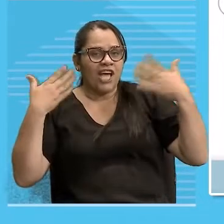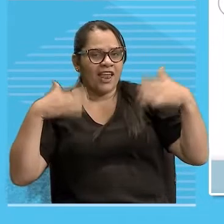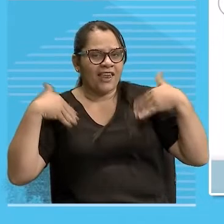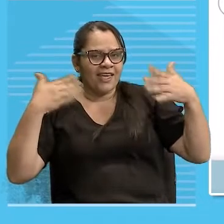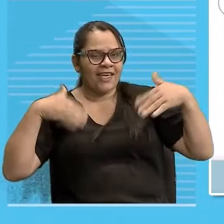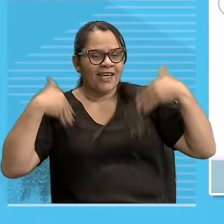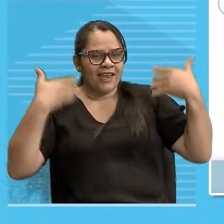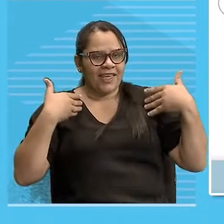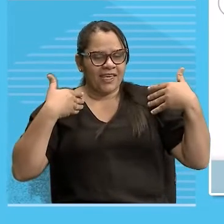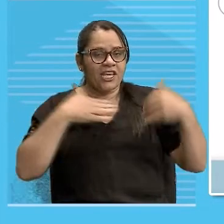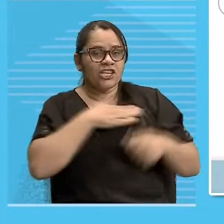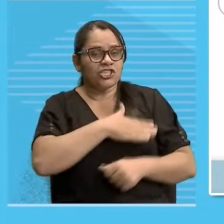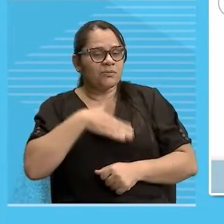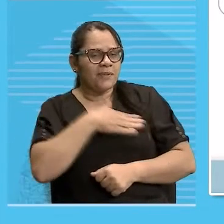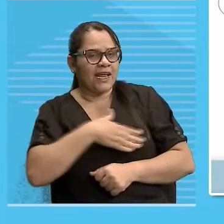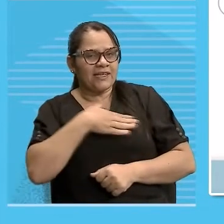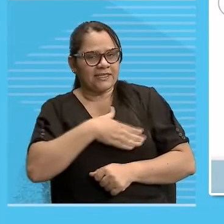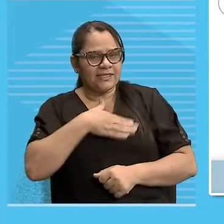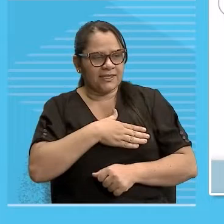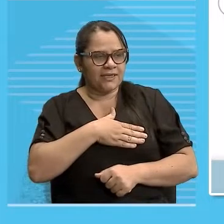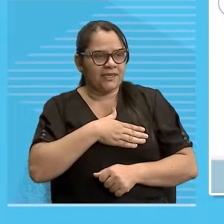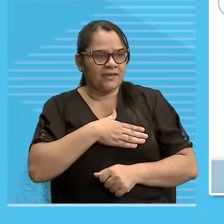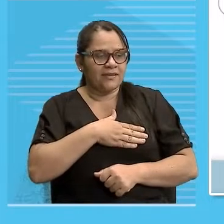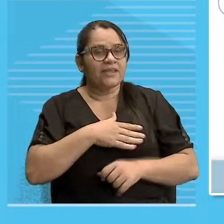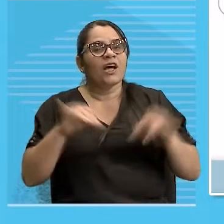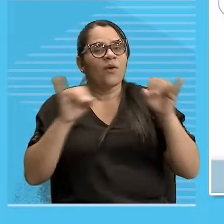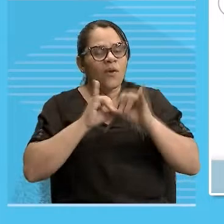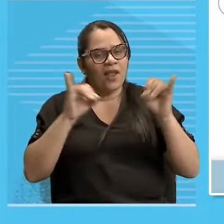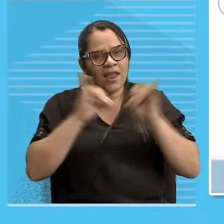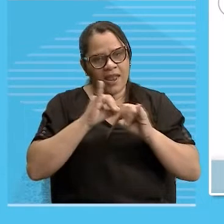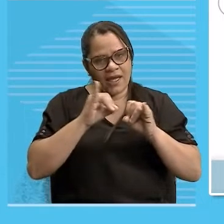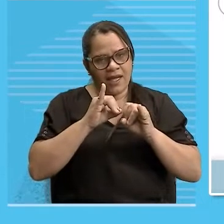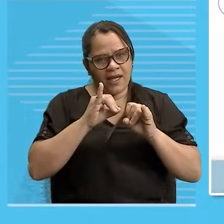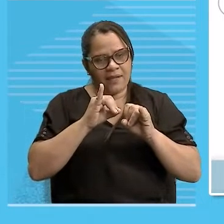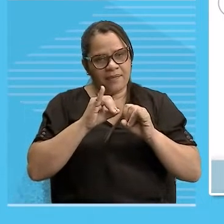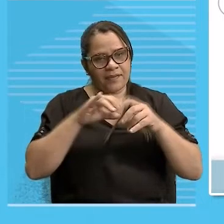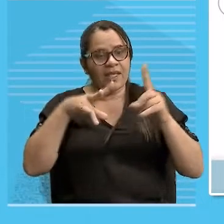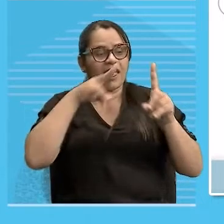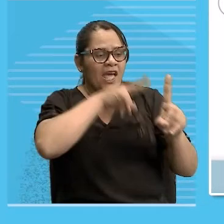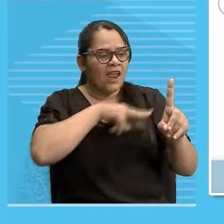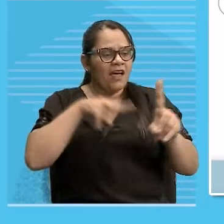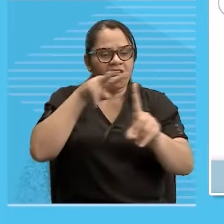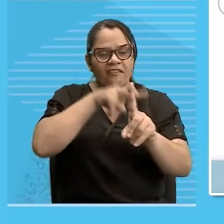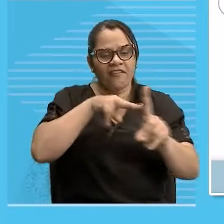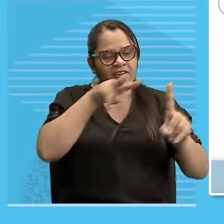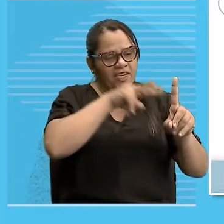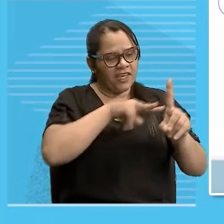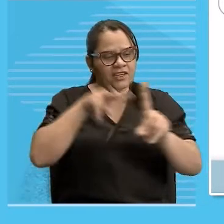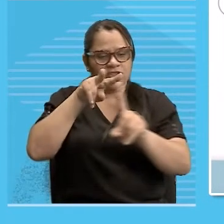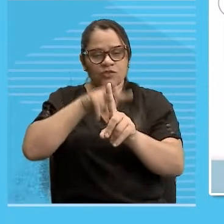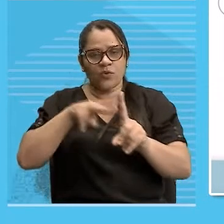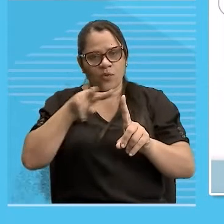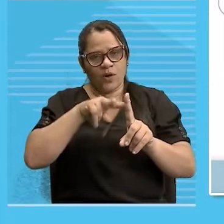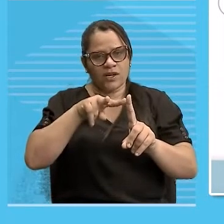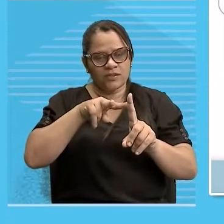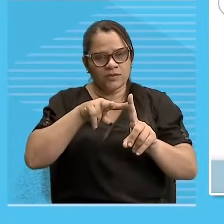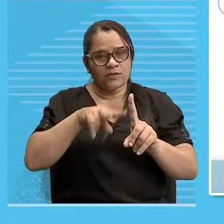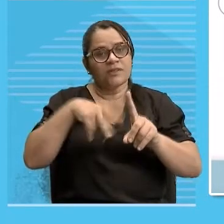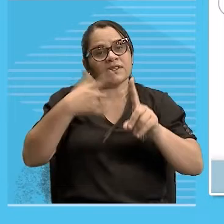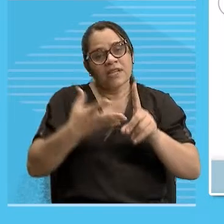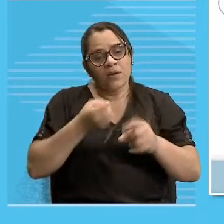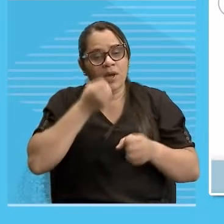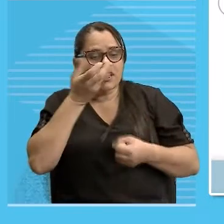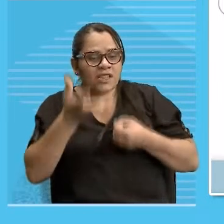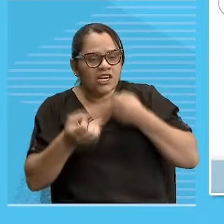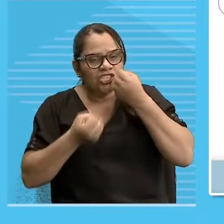Alegria, satisfação. Olá, dizem meus lábios a ela. Aqui, ó, é a interjeição de